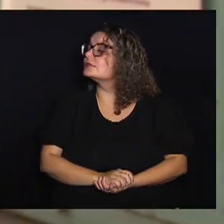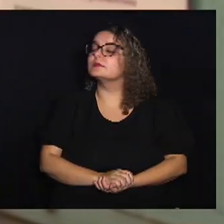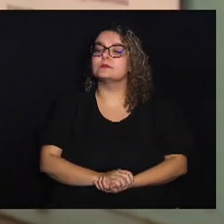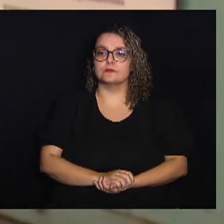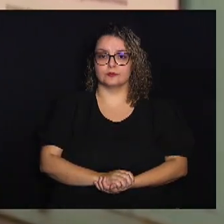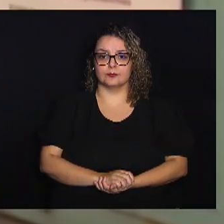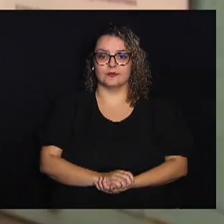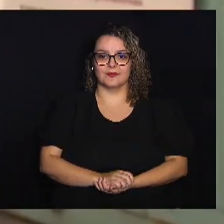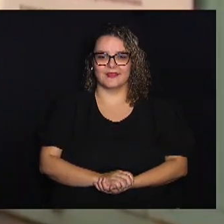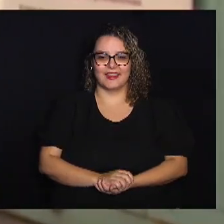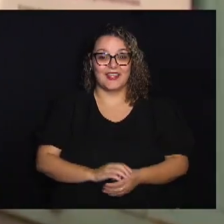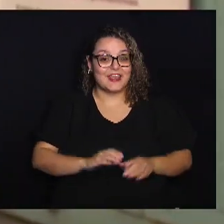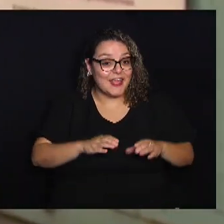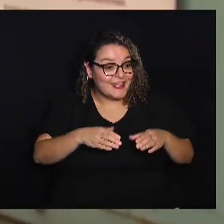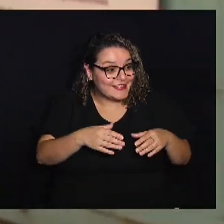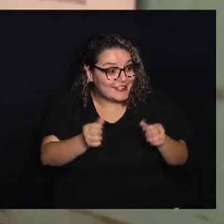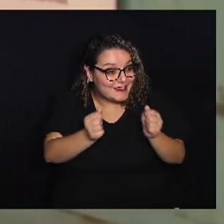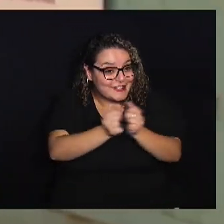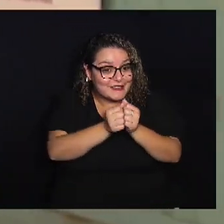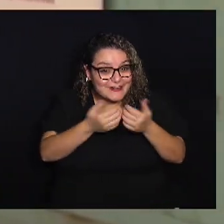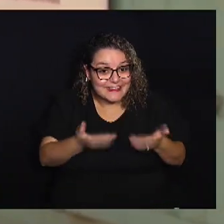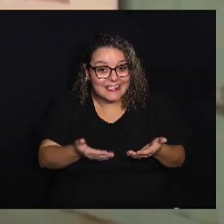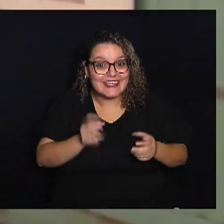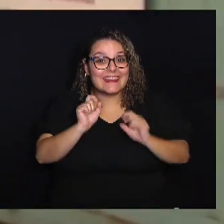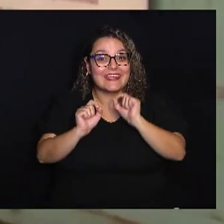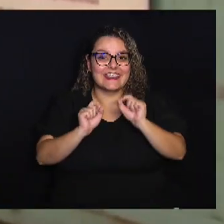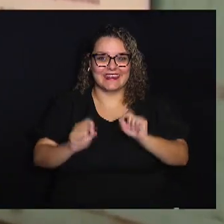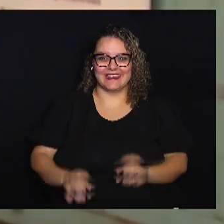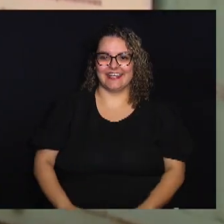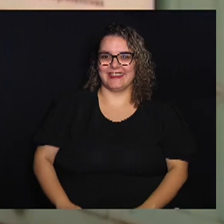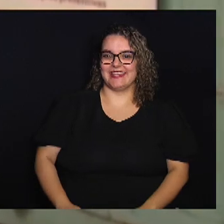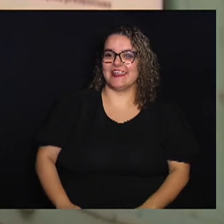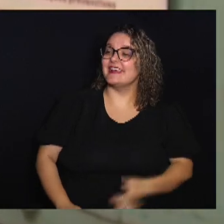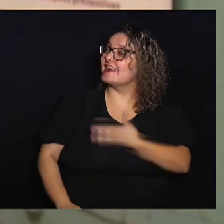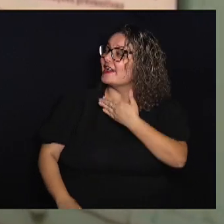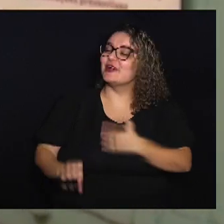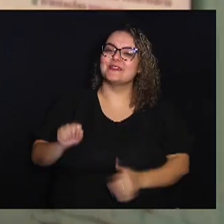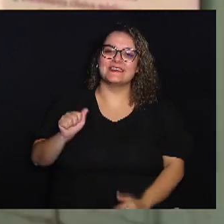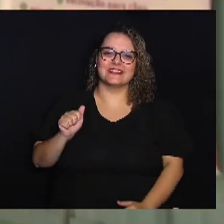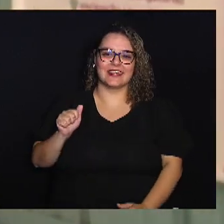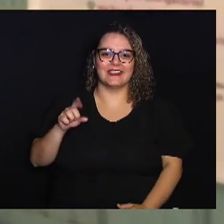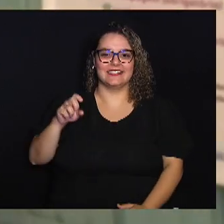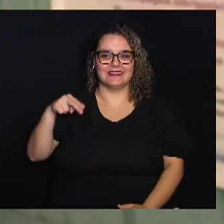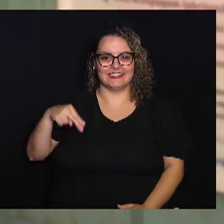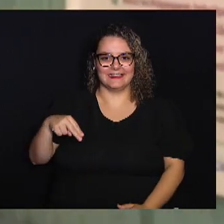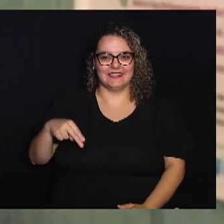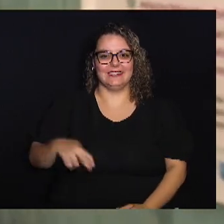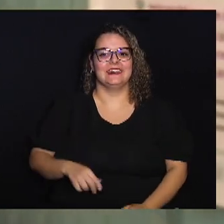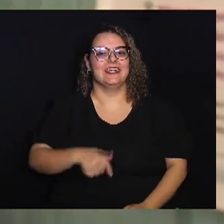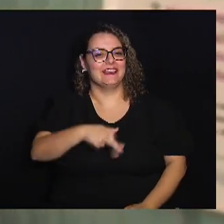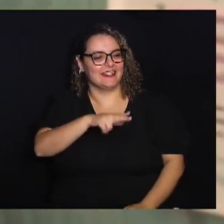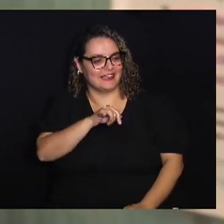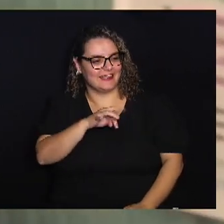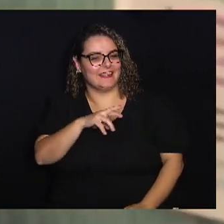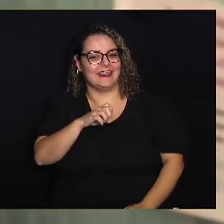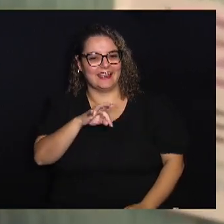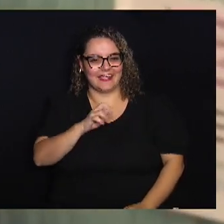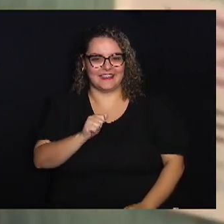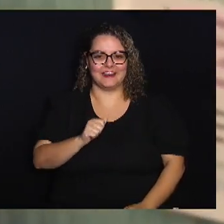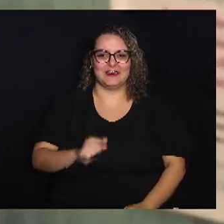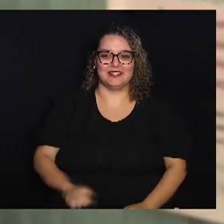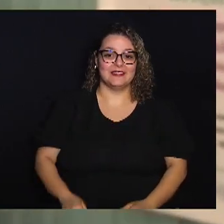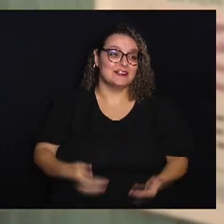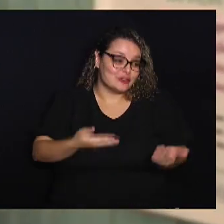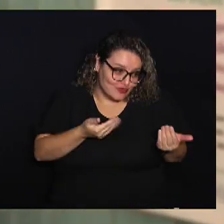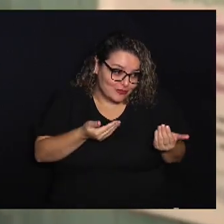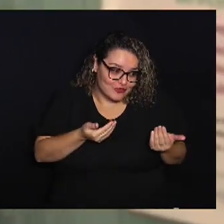E essa turminha que você trouxe hoje aqui, quem são? Gente, esse aqui é o Sadam e a Kitara, que tá ali, a irmãozinha dele. São novinhos,